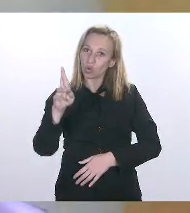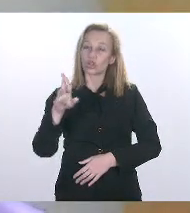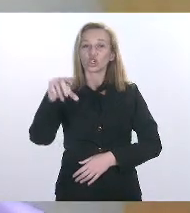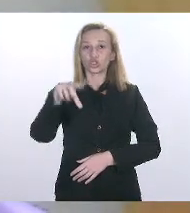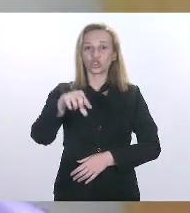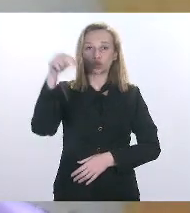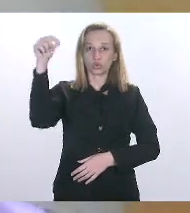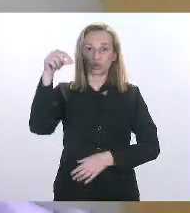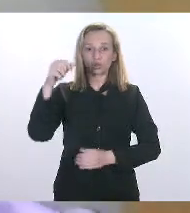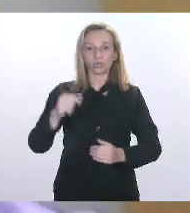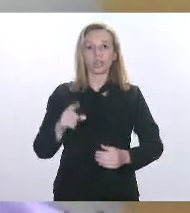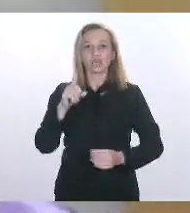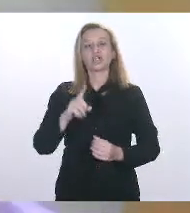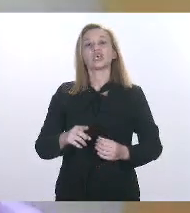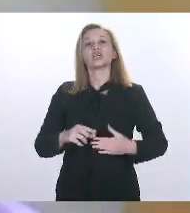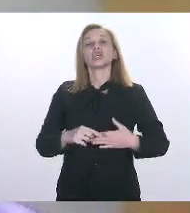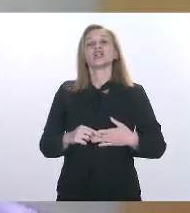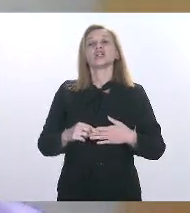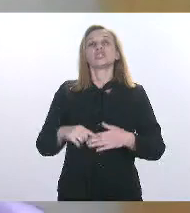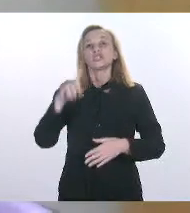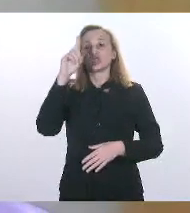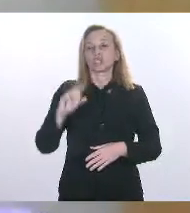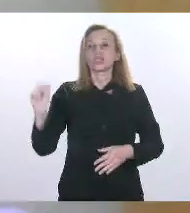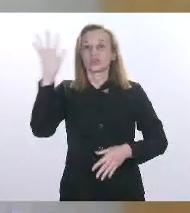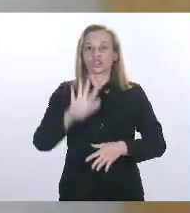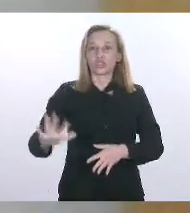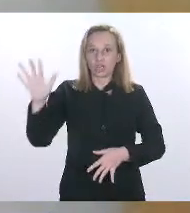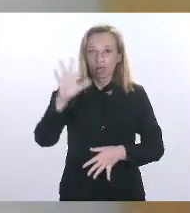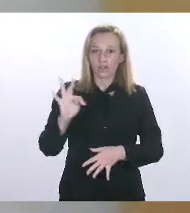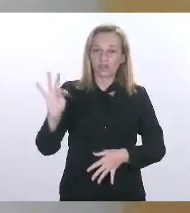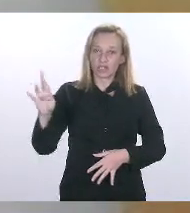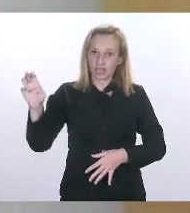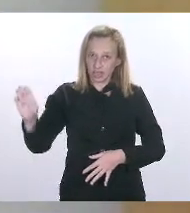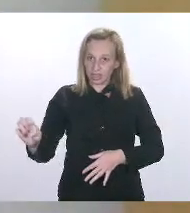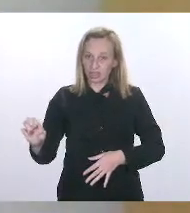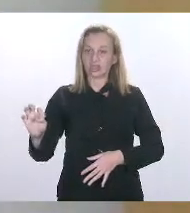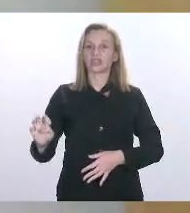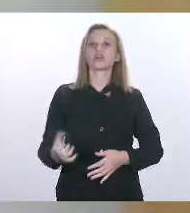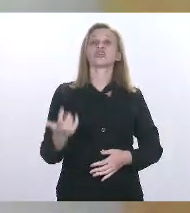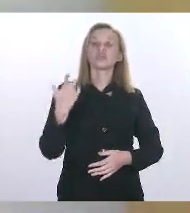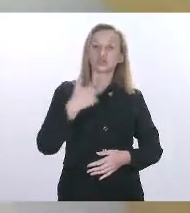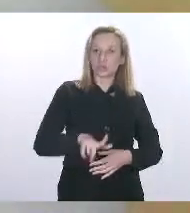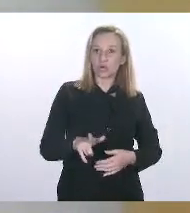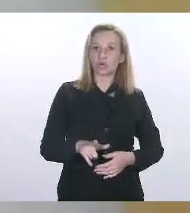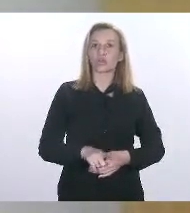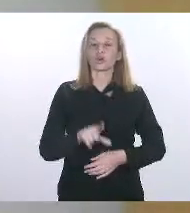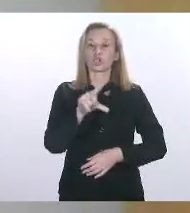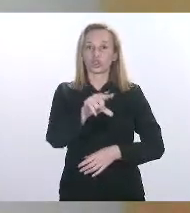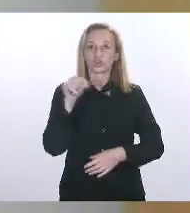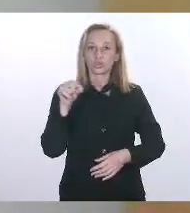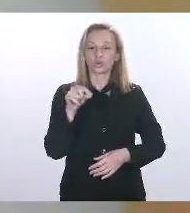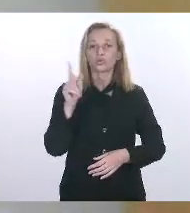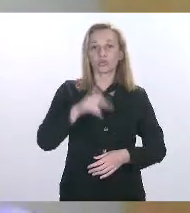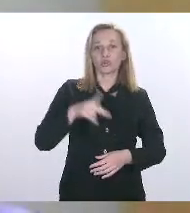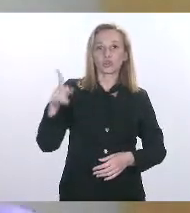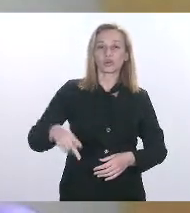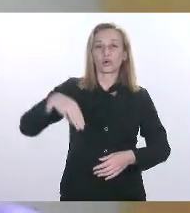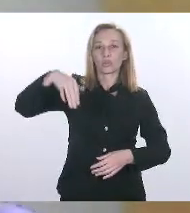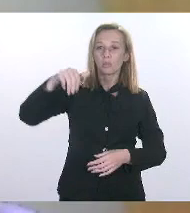nomeado para a direção-geral pro tempore do Cefet, mais uma vez preterindo o professor Maurício